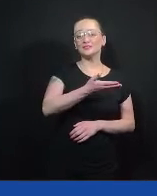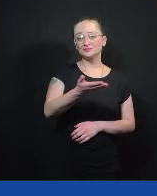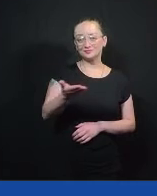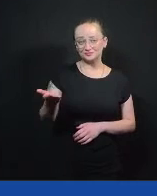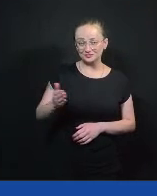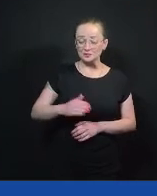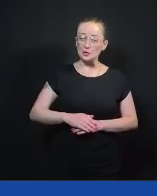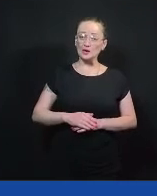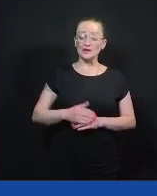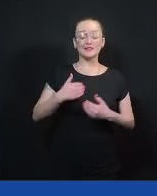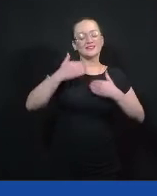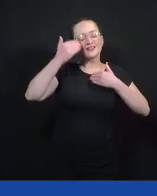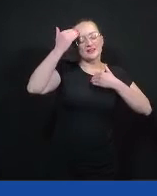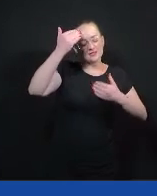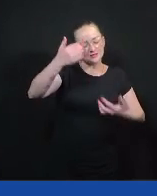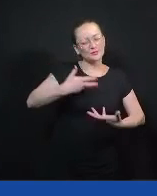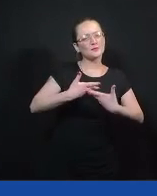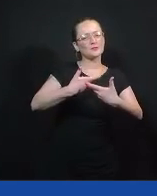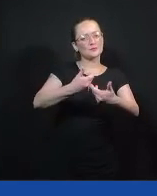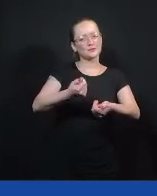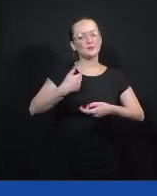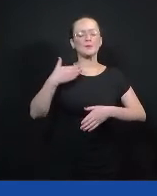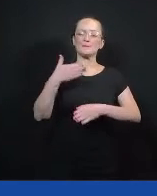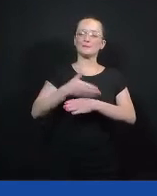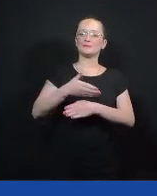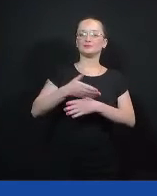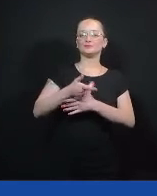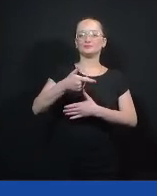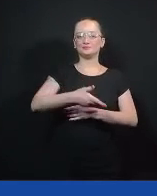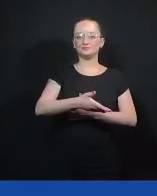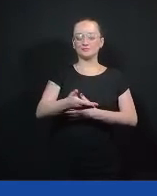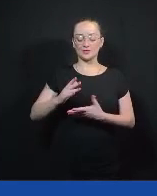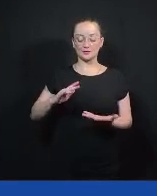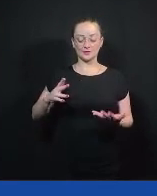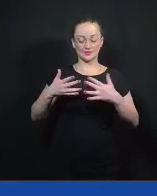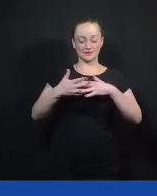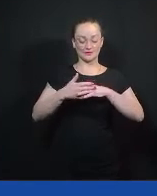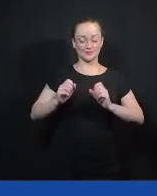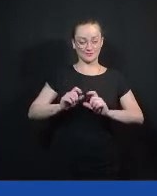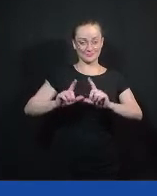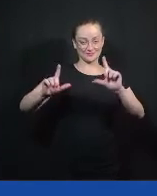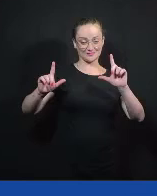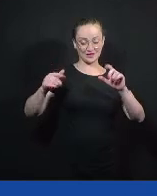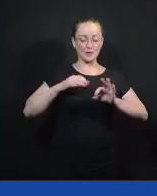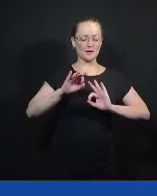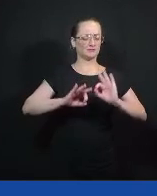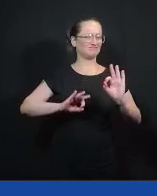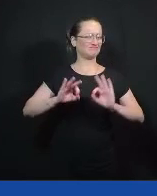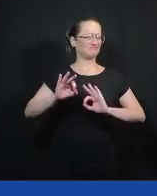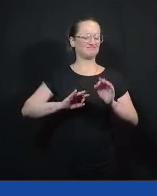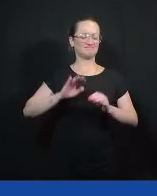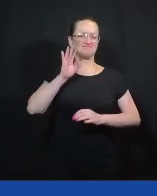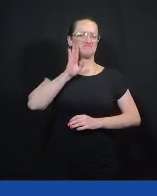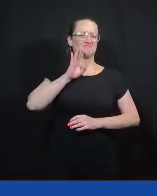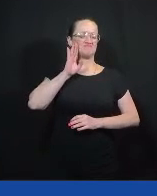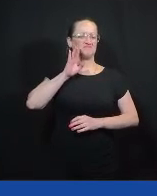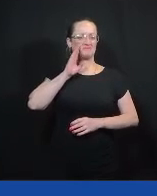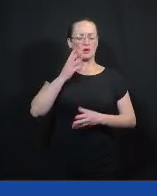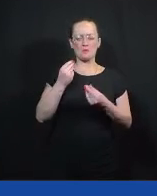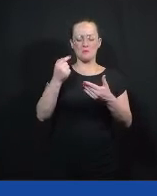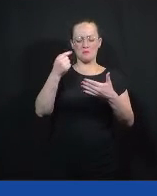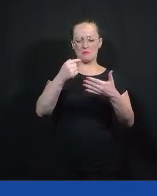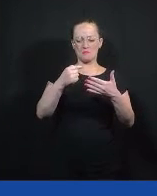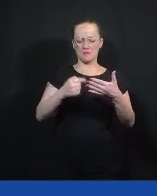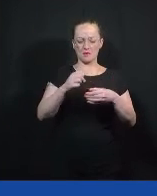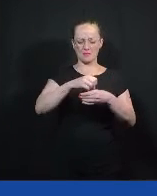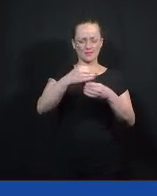todos e todas. Antes de tudo, agradecer o convite para participar aqui do Cidadania em Cena, dessa programação tão bacana, tão cheia